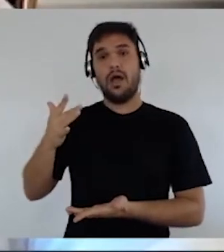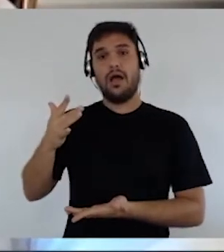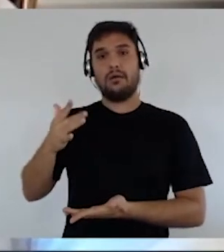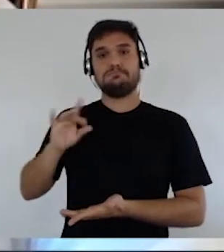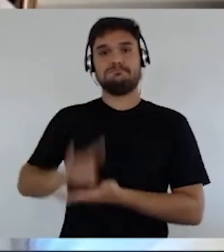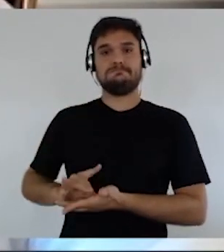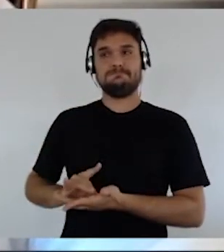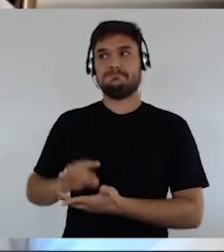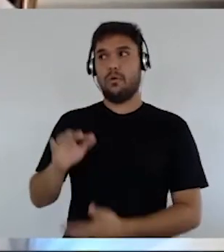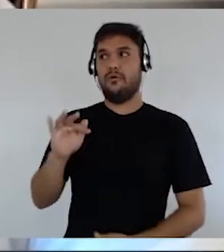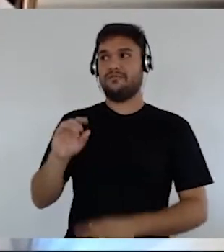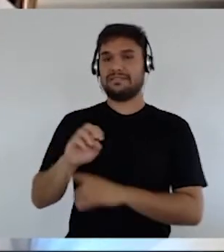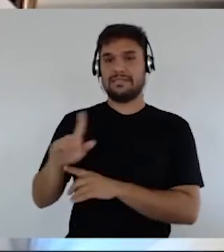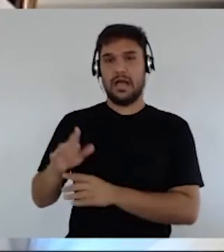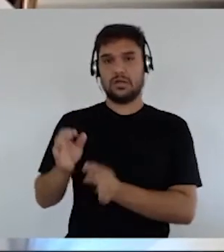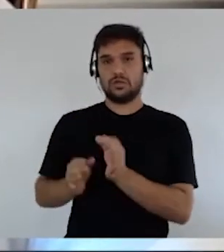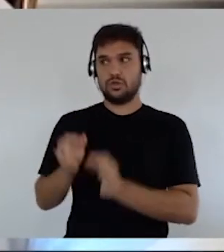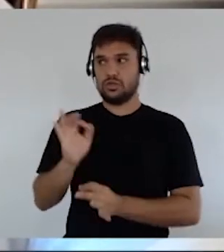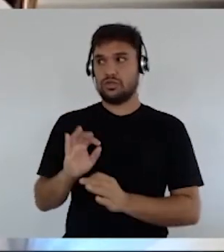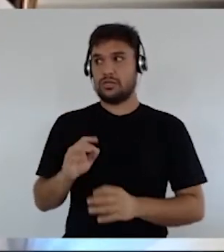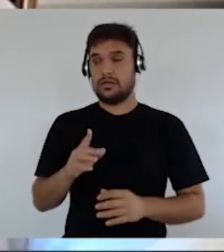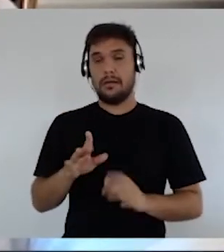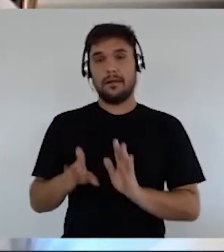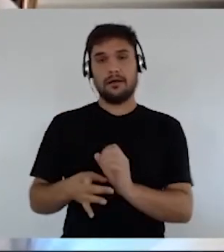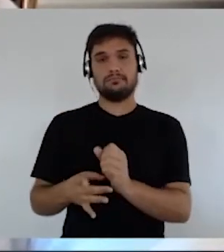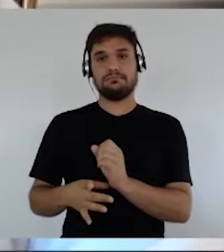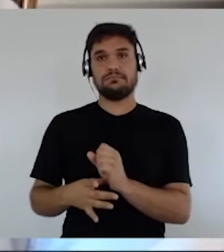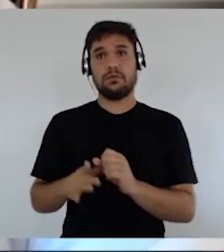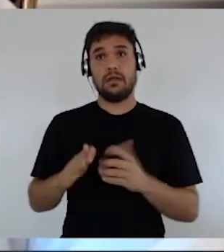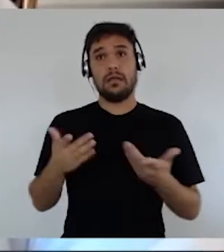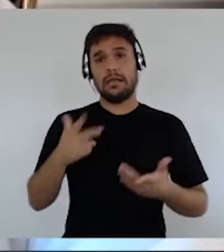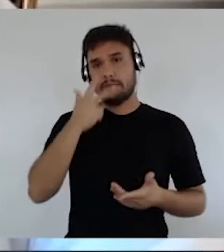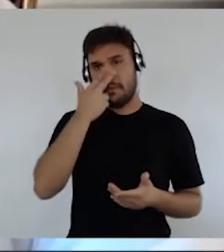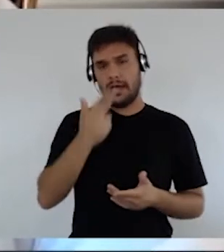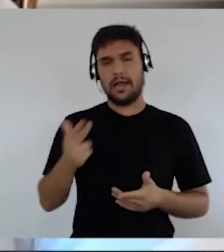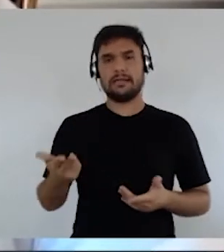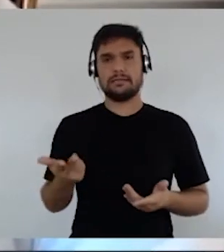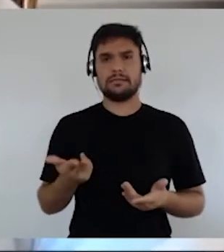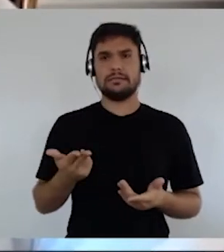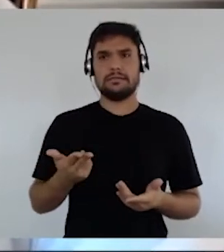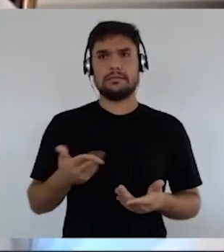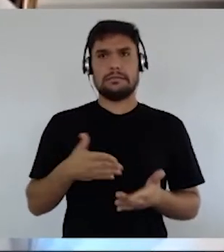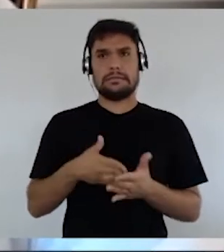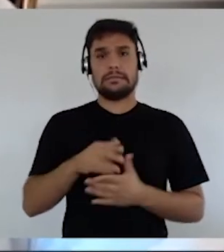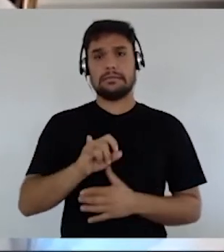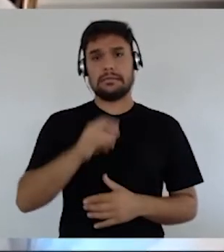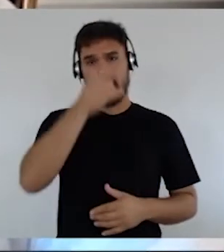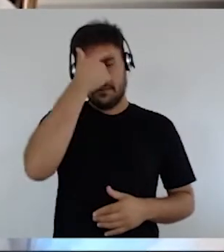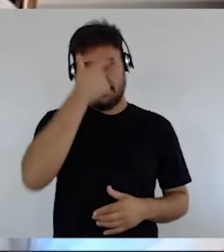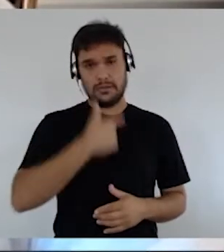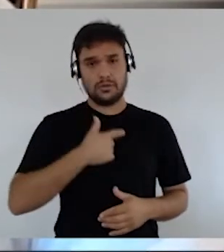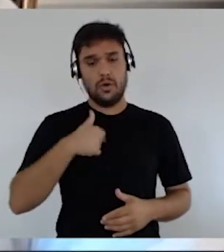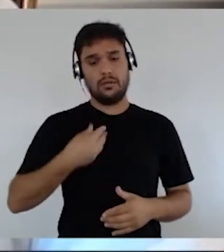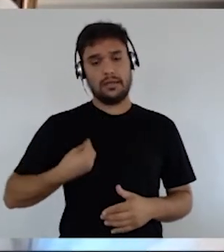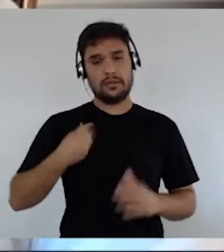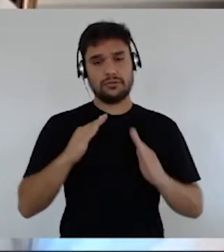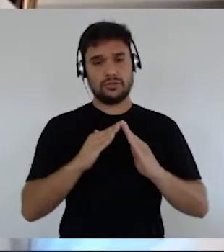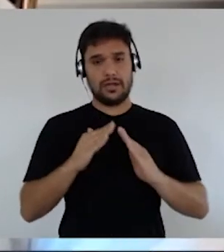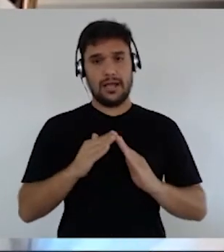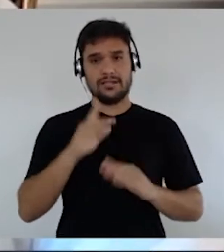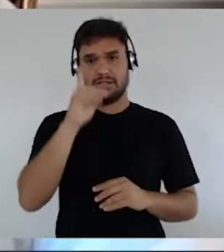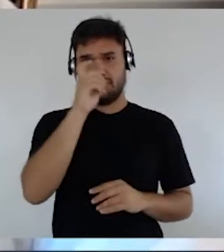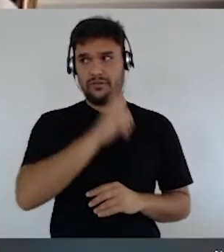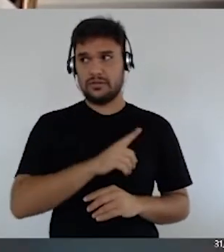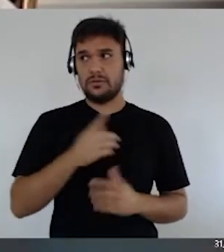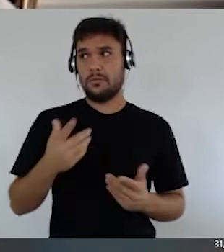ou a presença de um notário para certificar, o que me parece um bocadinho inviável. Se a pessoa estiver no seu domicílio,